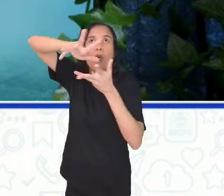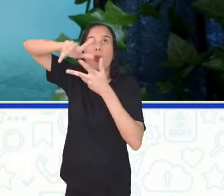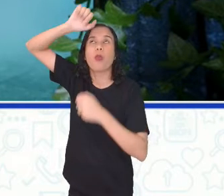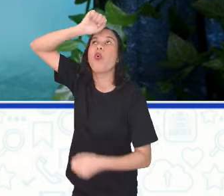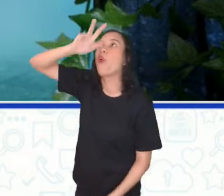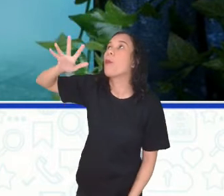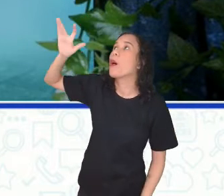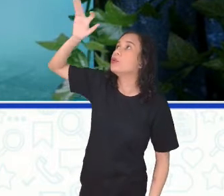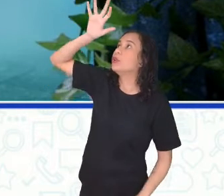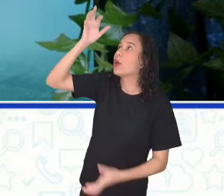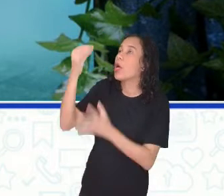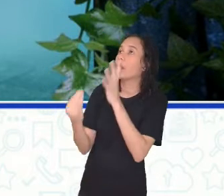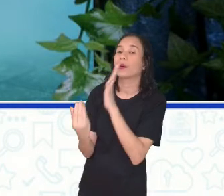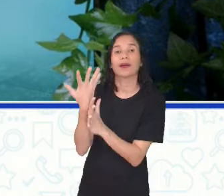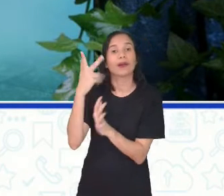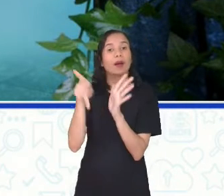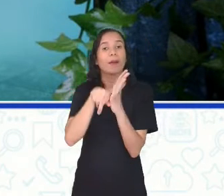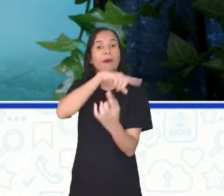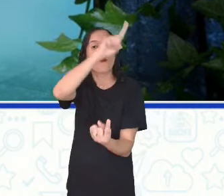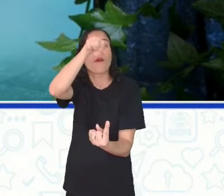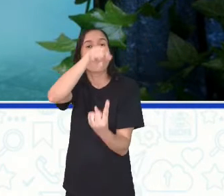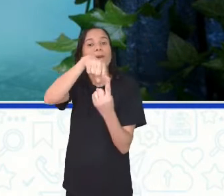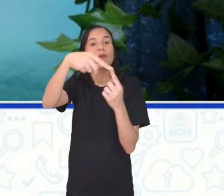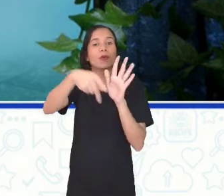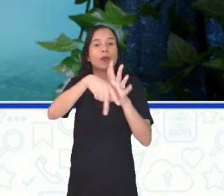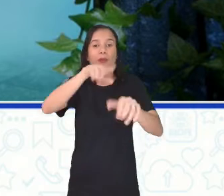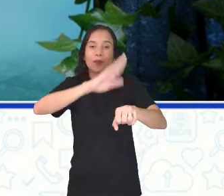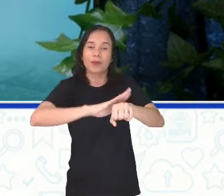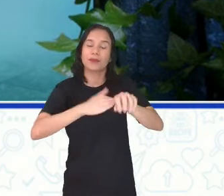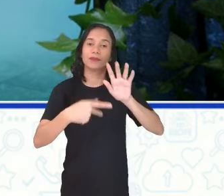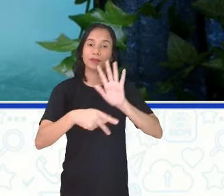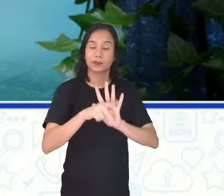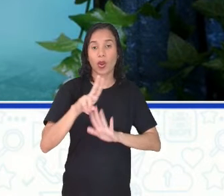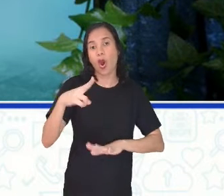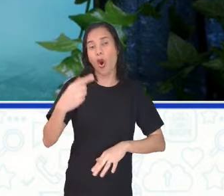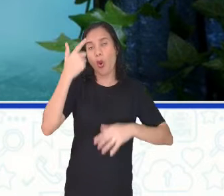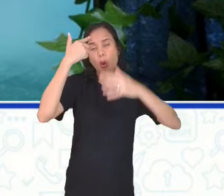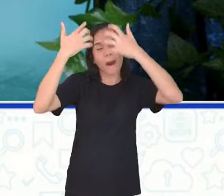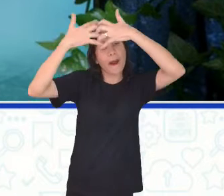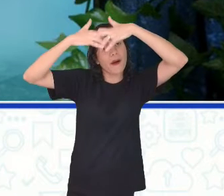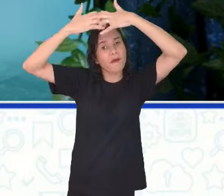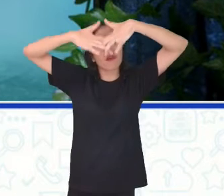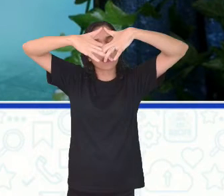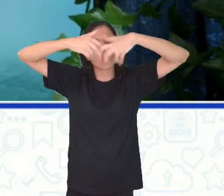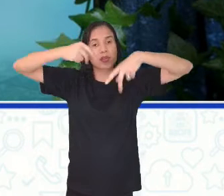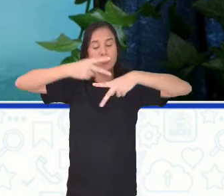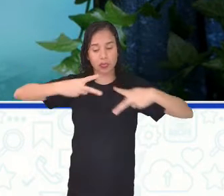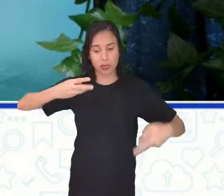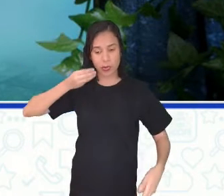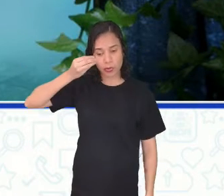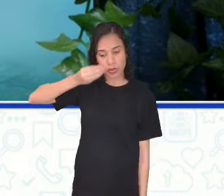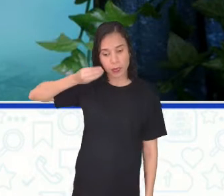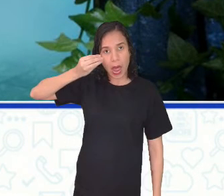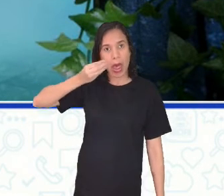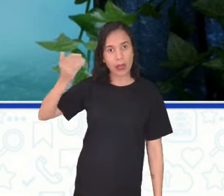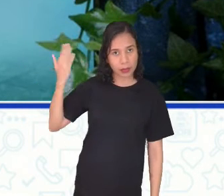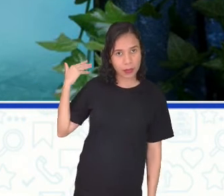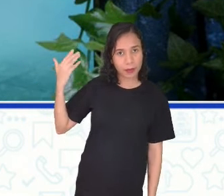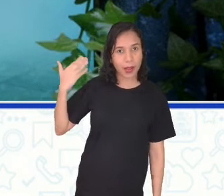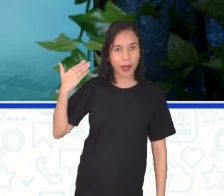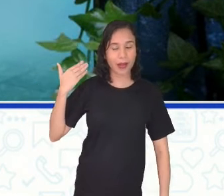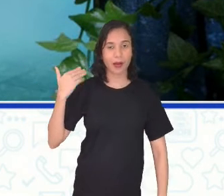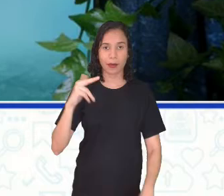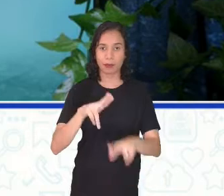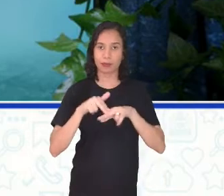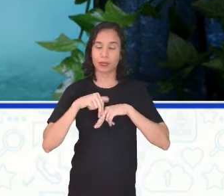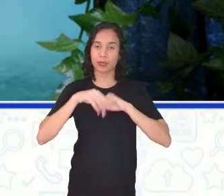criado pelo autor, única e exclusivamente para aquela situação, ou uma reflexão sobre um fato vivido. Então, o